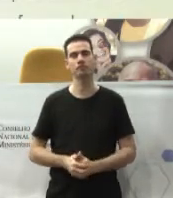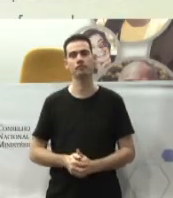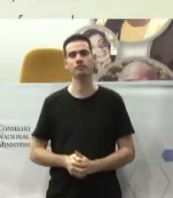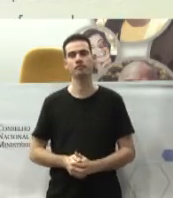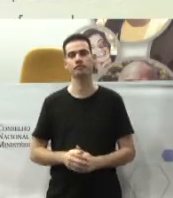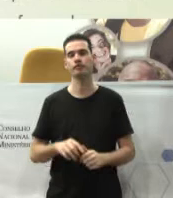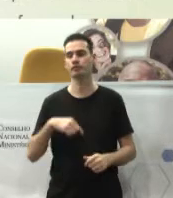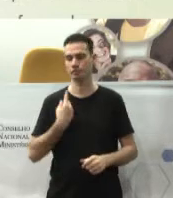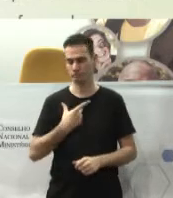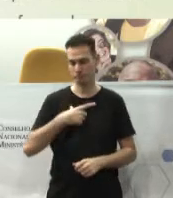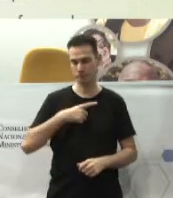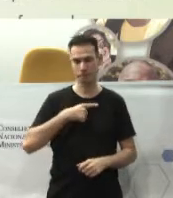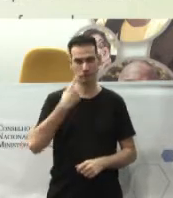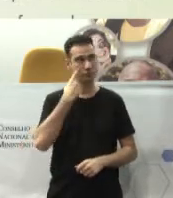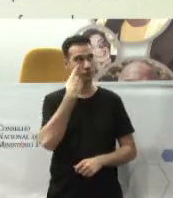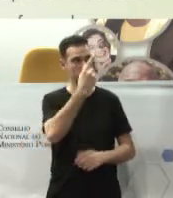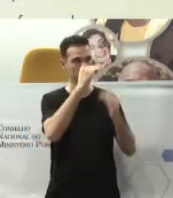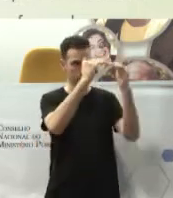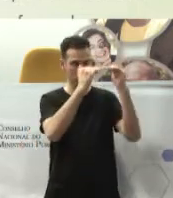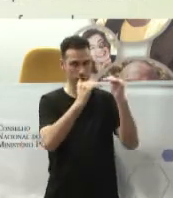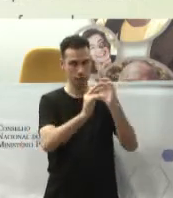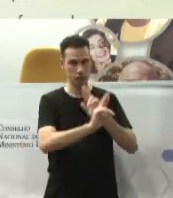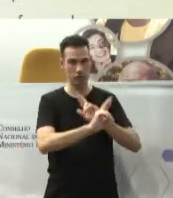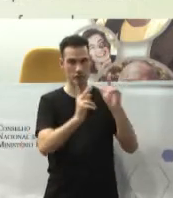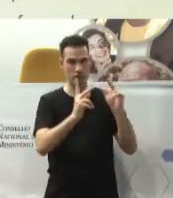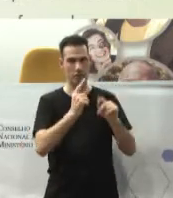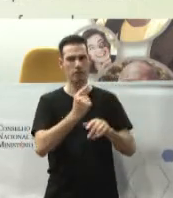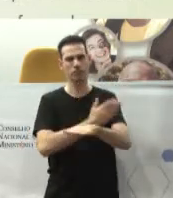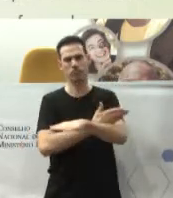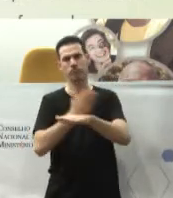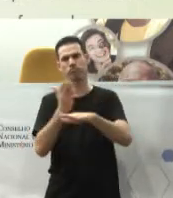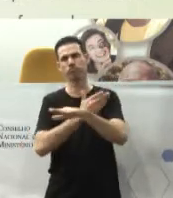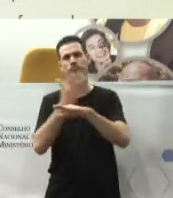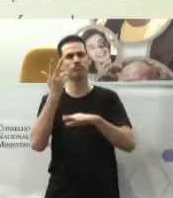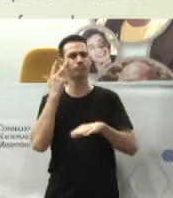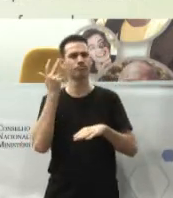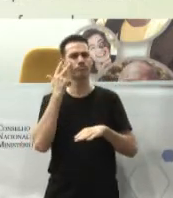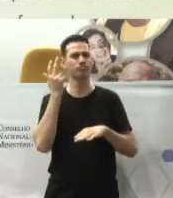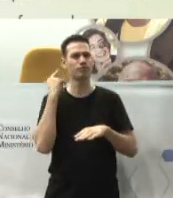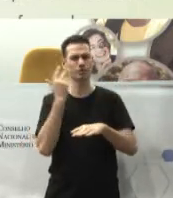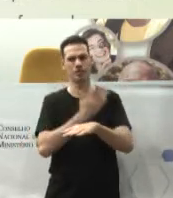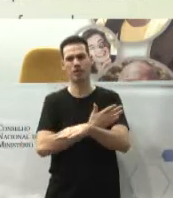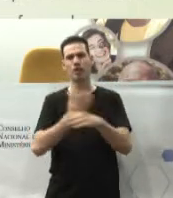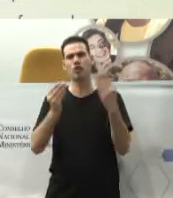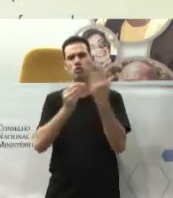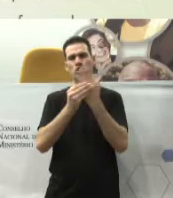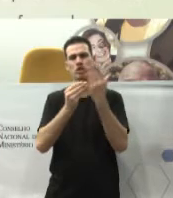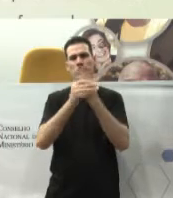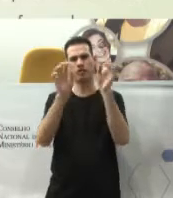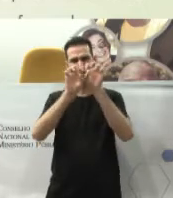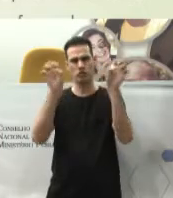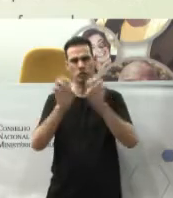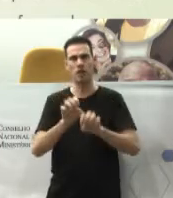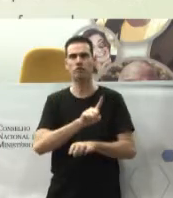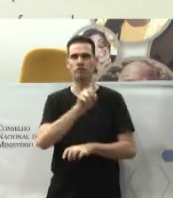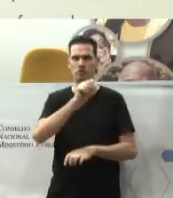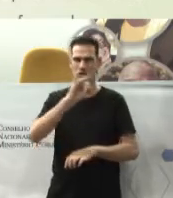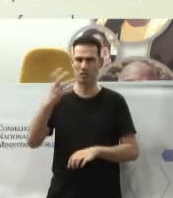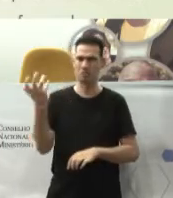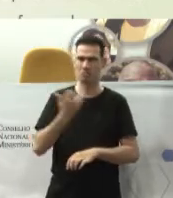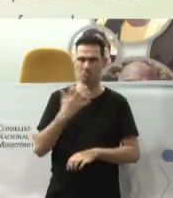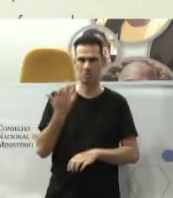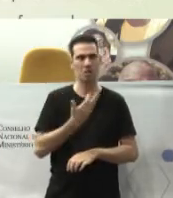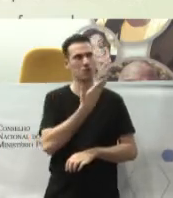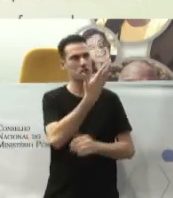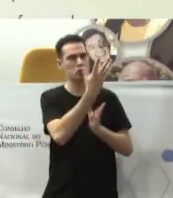Nós temos aí a diferença entre o modelo do processo tradicional e os processos estruturais, isso vai ficar à disposição de vocês.